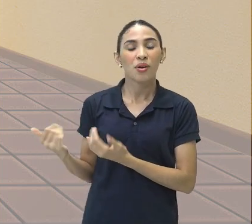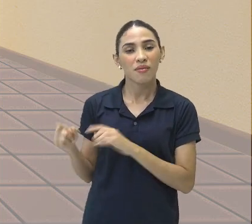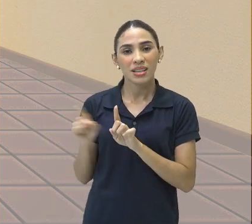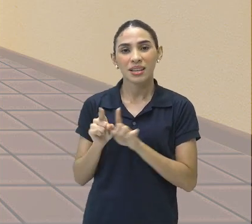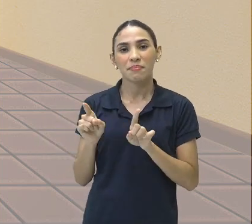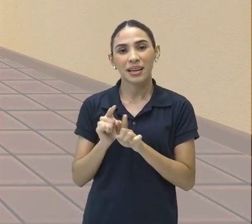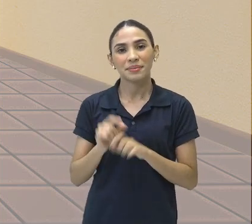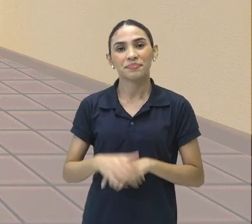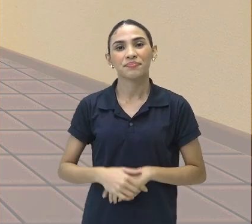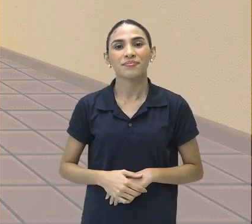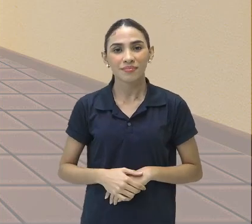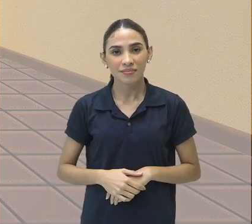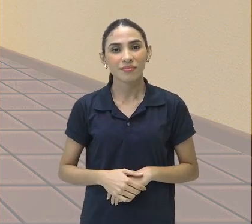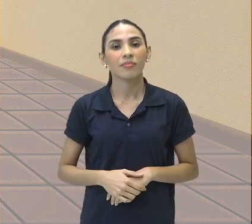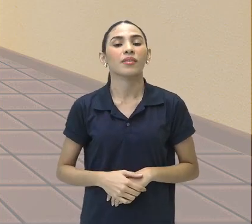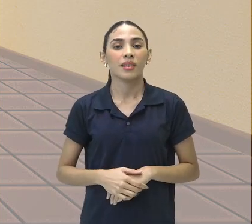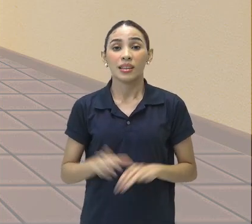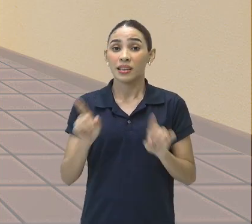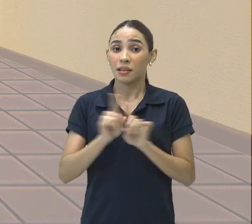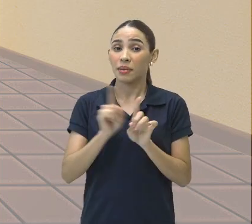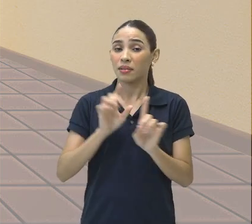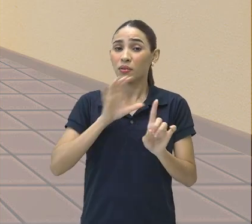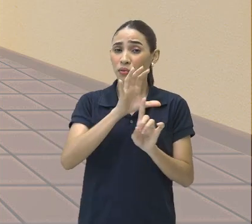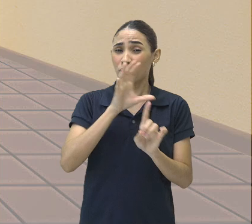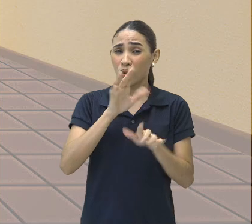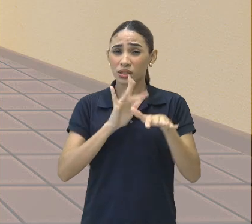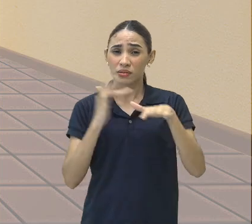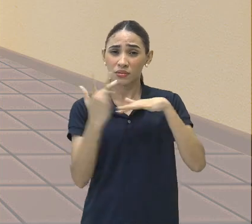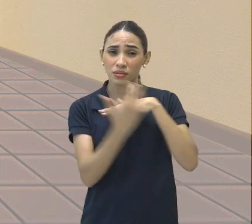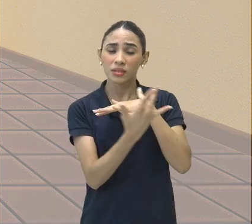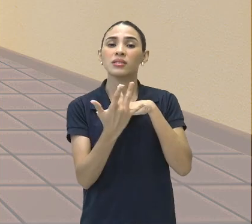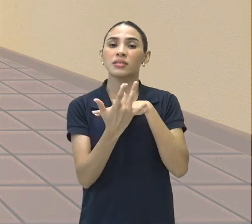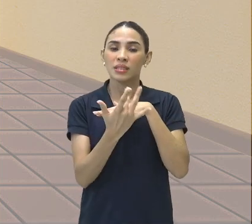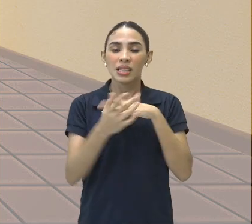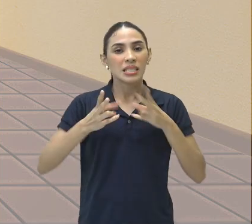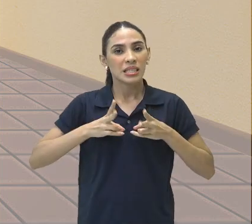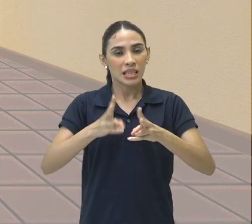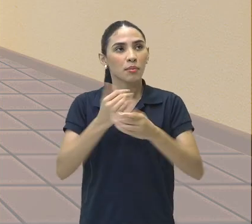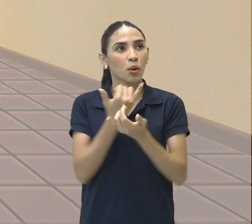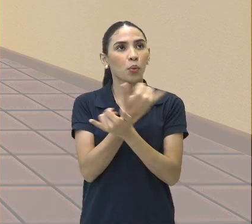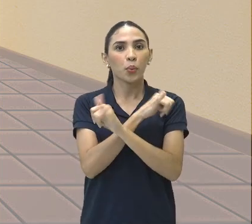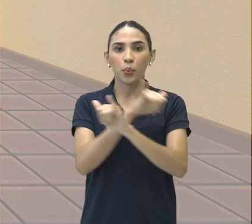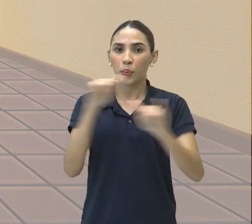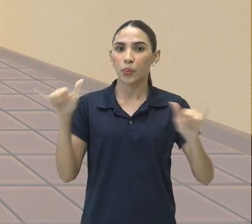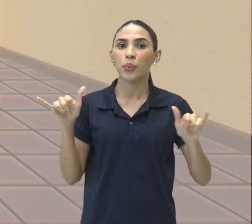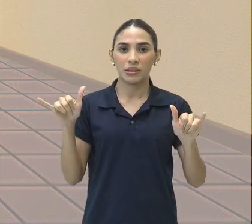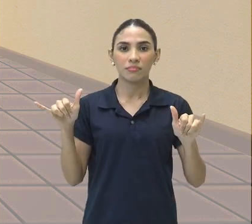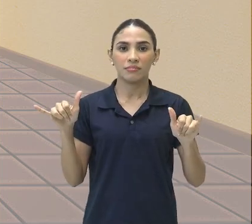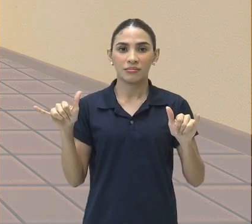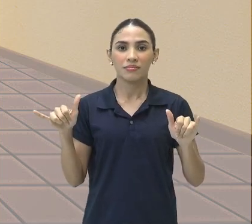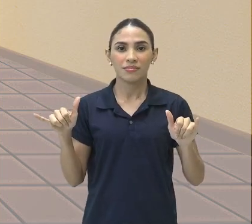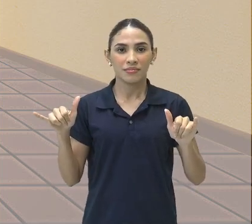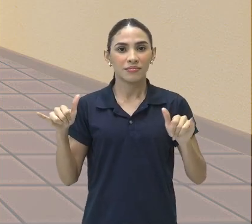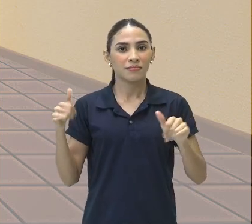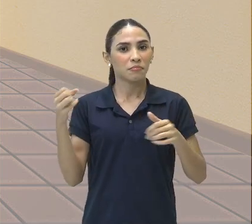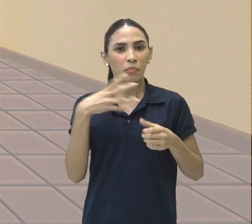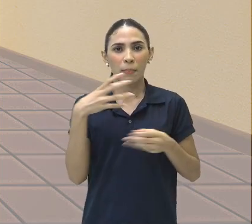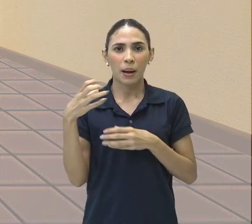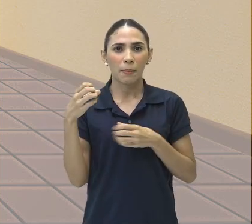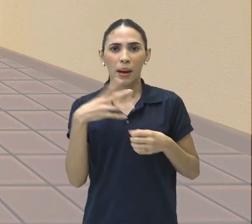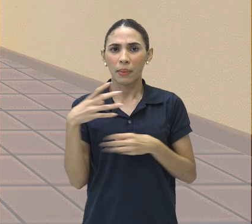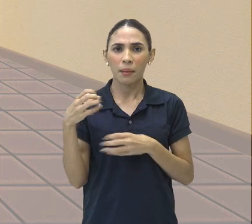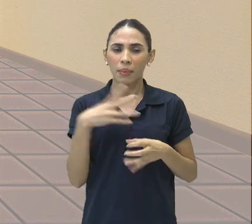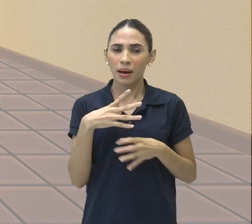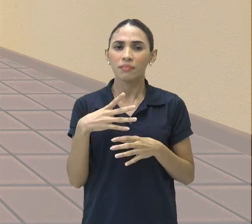né? E a questão de estar presente nas redes sociais, de estar sempre se divulgando, né? Está vindo cada vez mais forte,